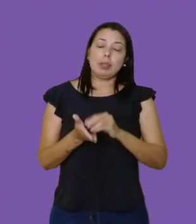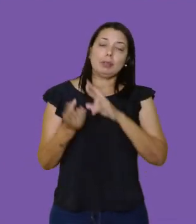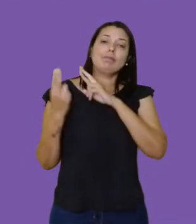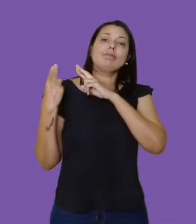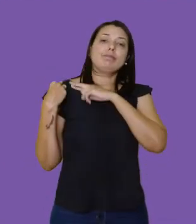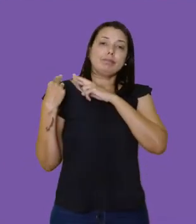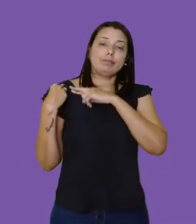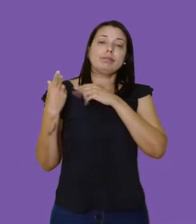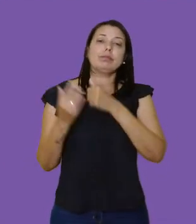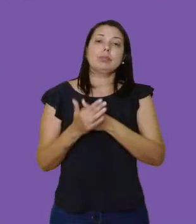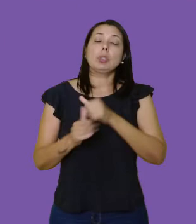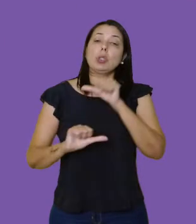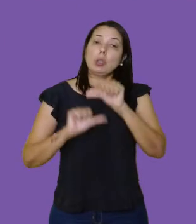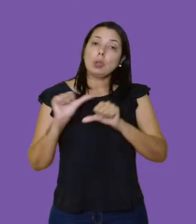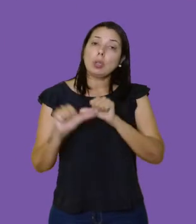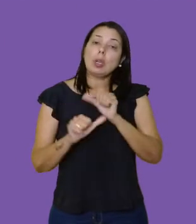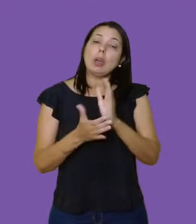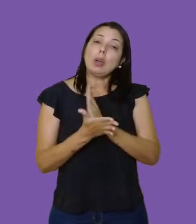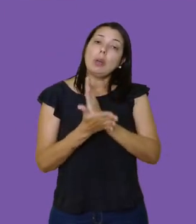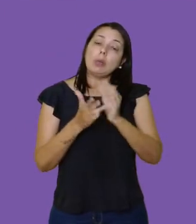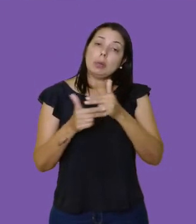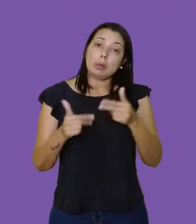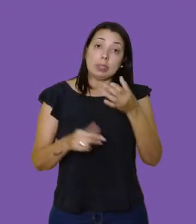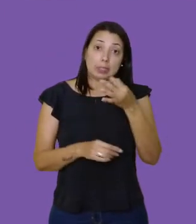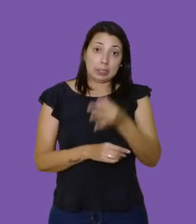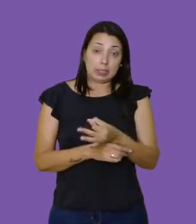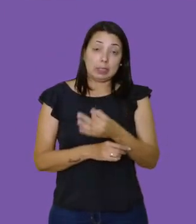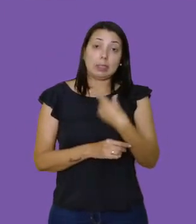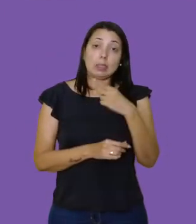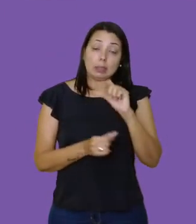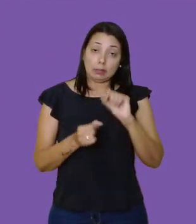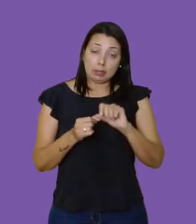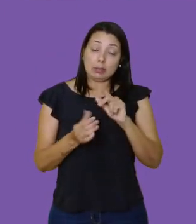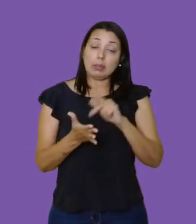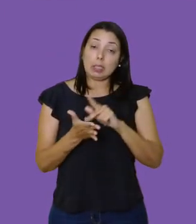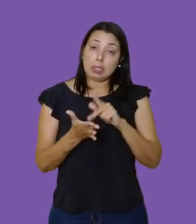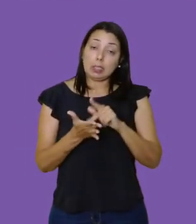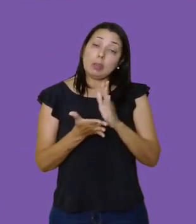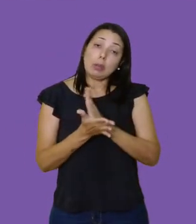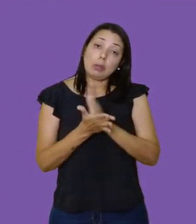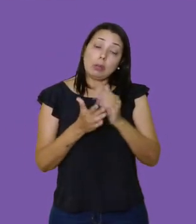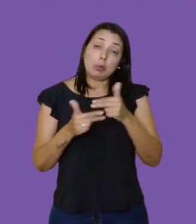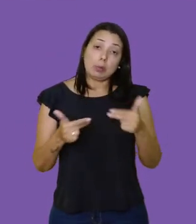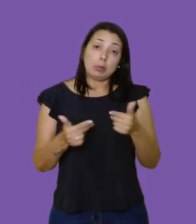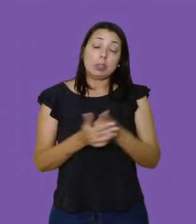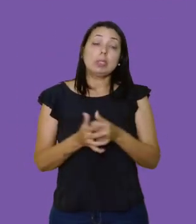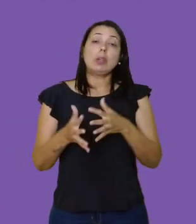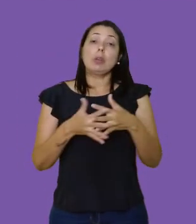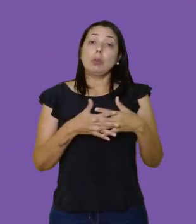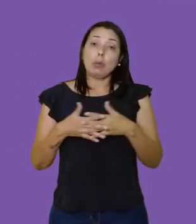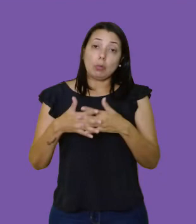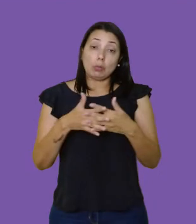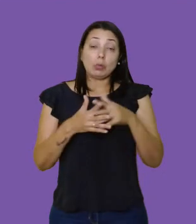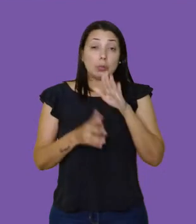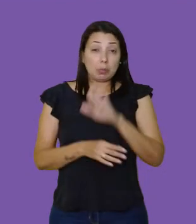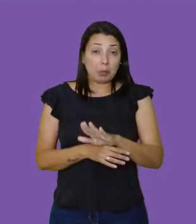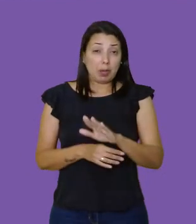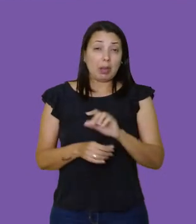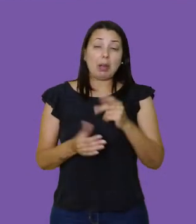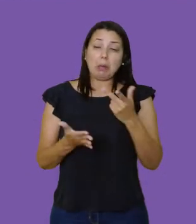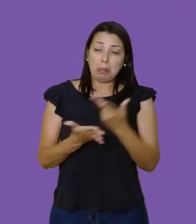irresponsabilidade trocar alguma coisa certa que funciona por algo confuso, mal feito,